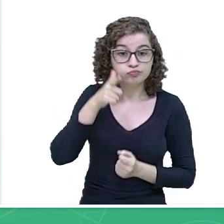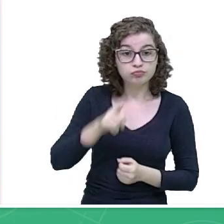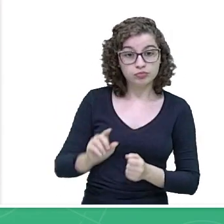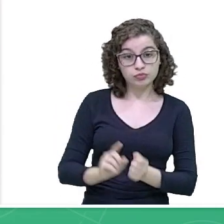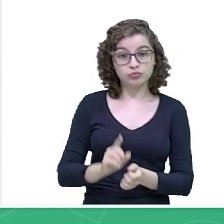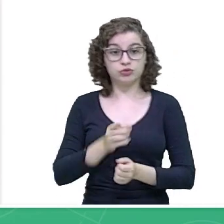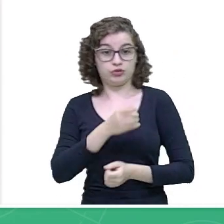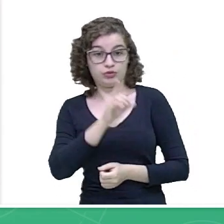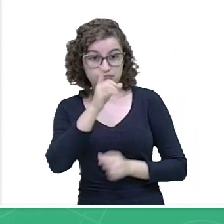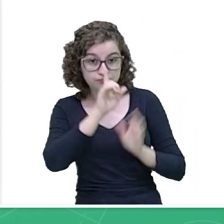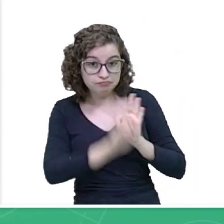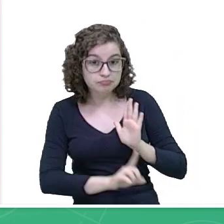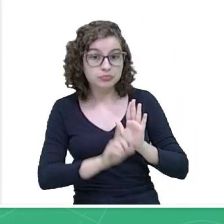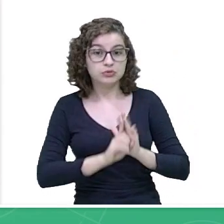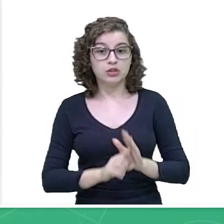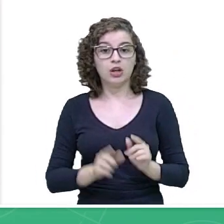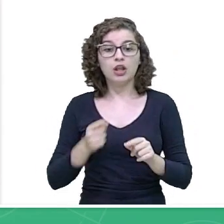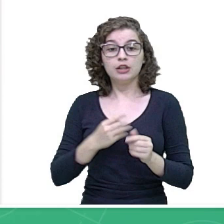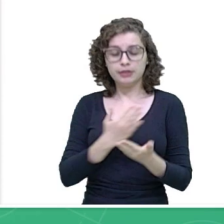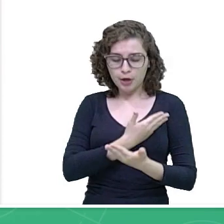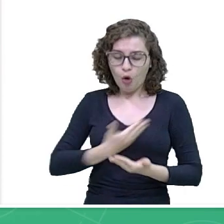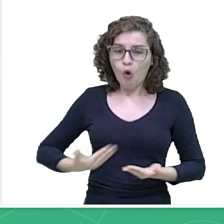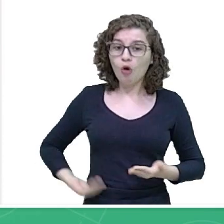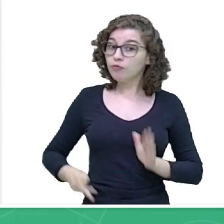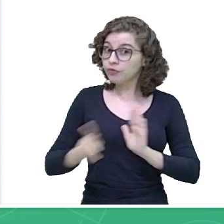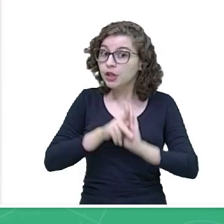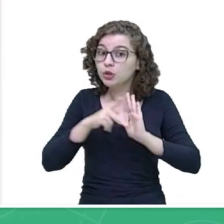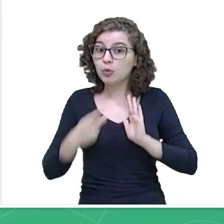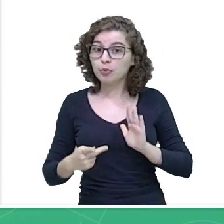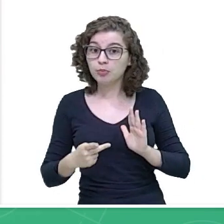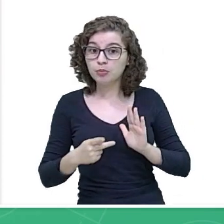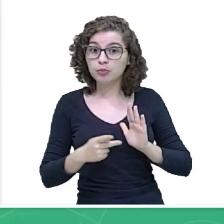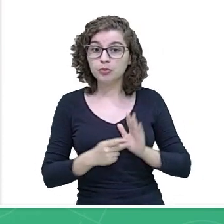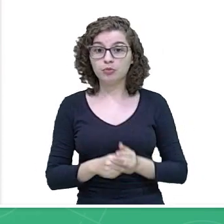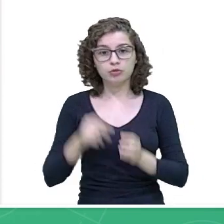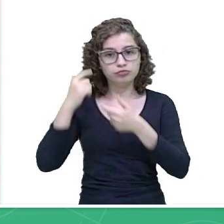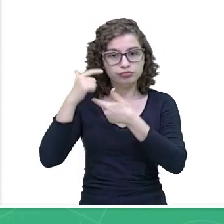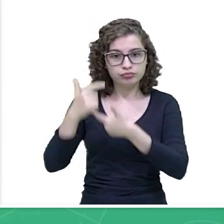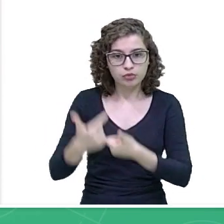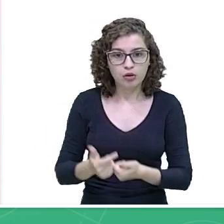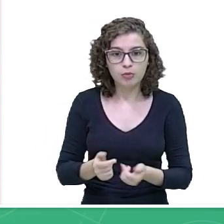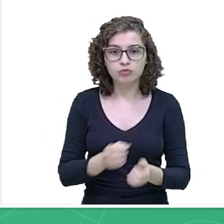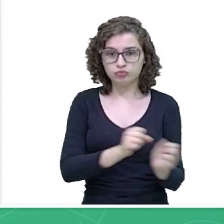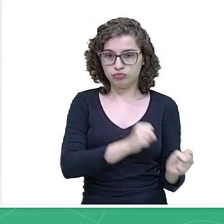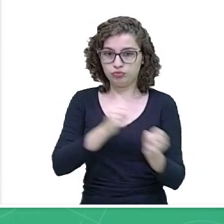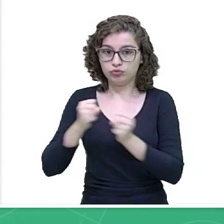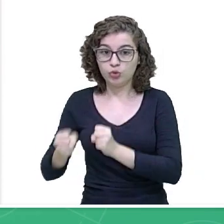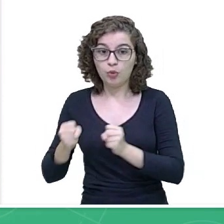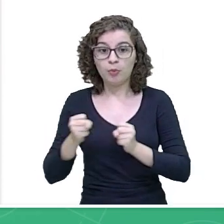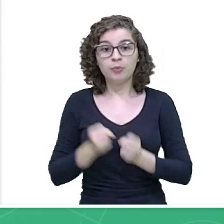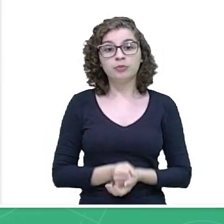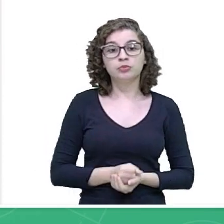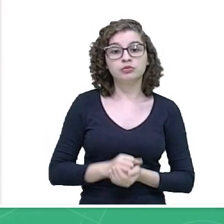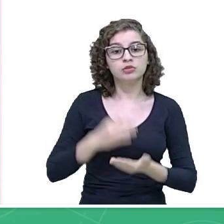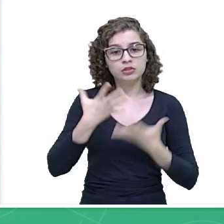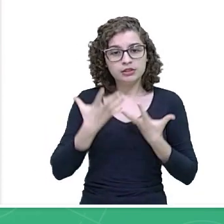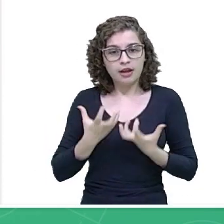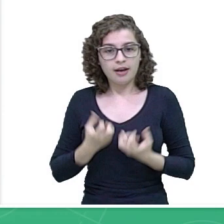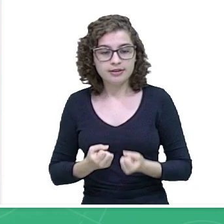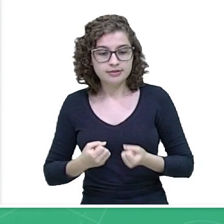os homens se instituem governos, que derivam seus justos poderes do consentimento dos